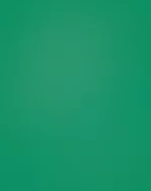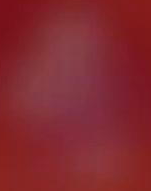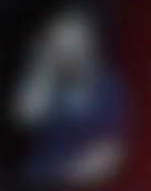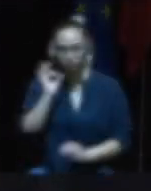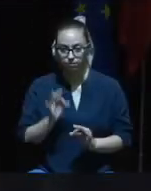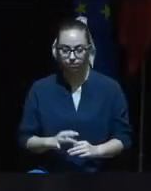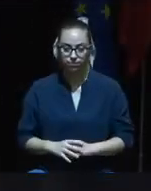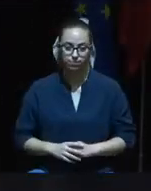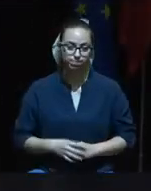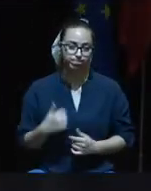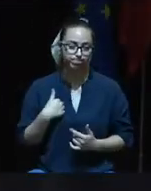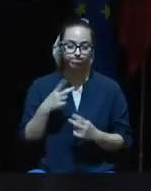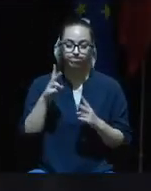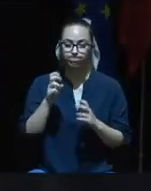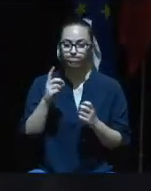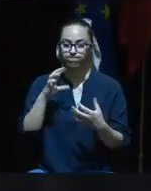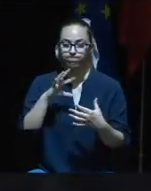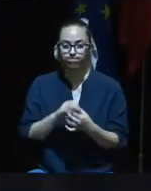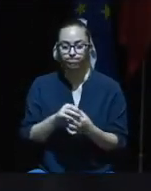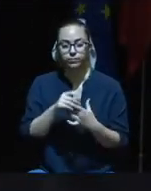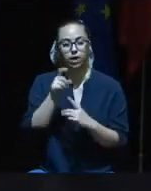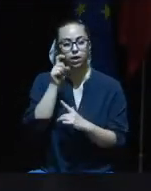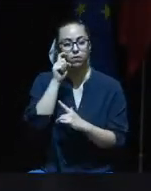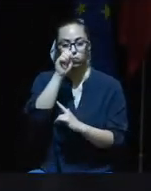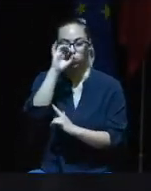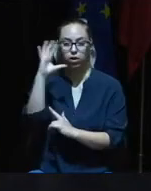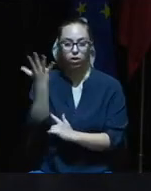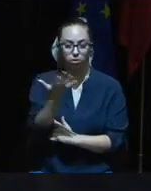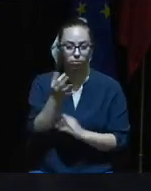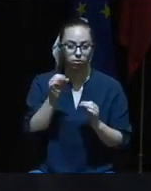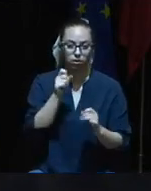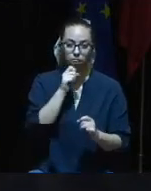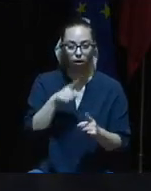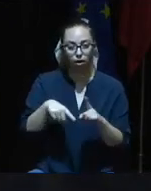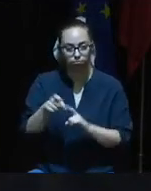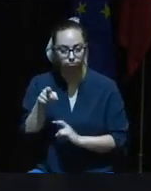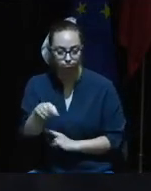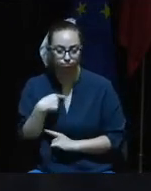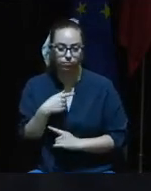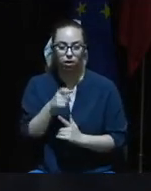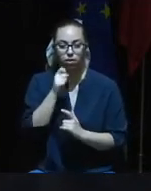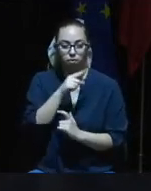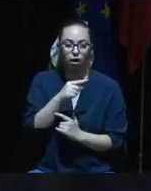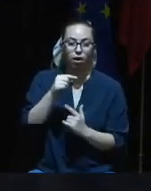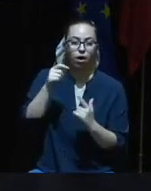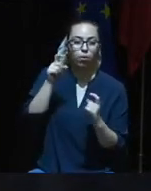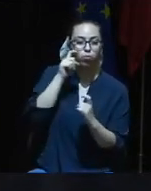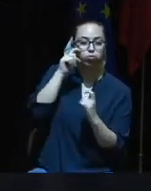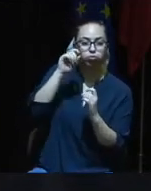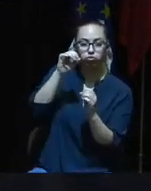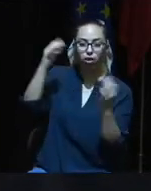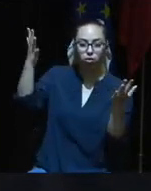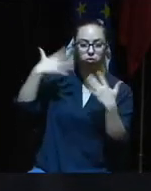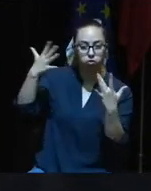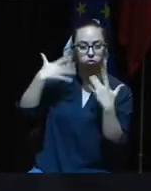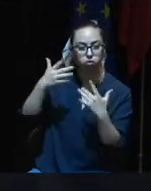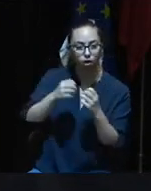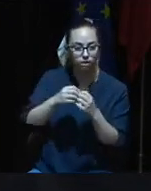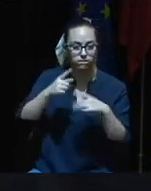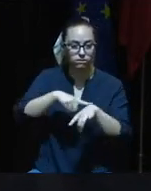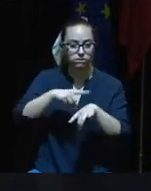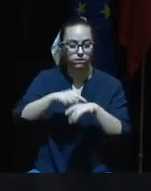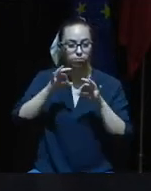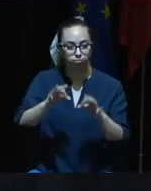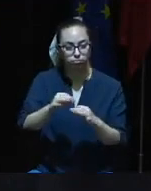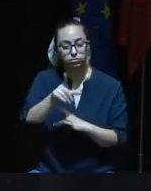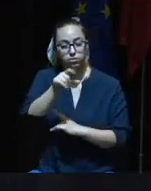e vem falar-vos de refúgios climáticos locais das pessoas podem obrigar em horas de maior calor e de como Precisamos